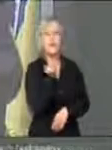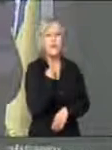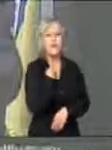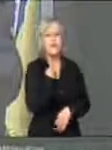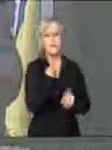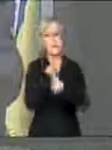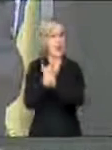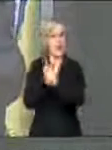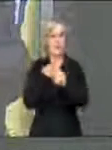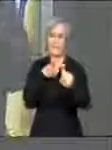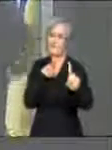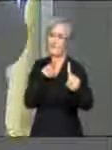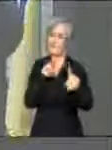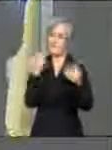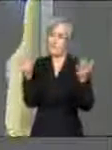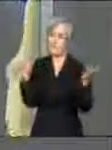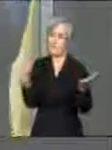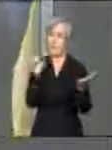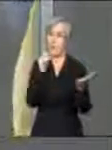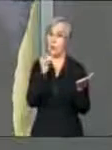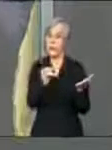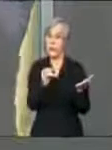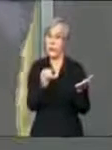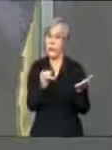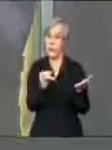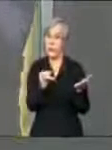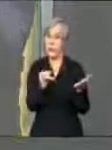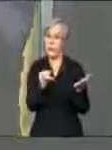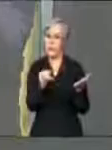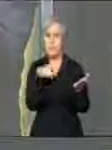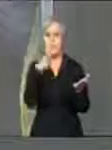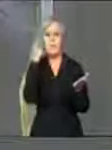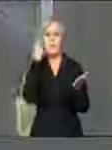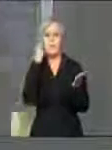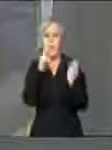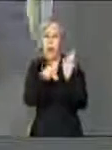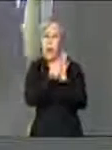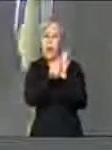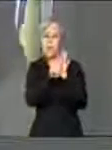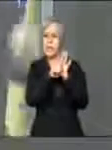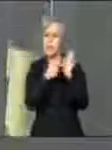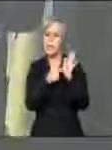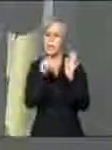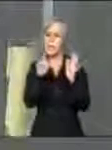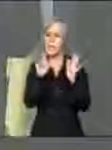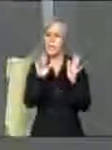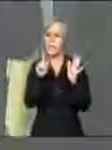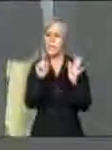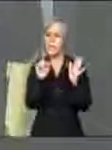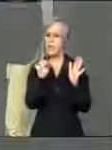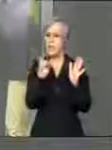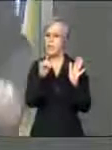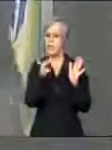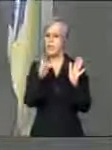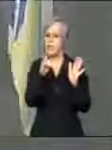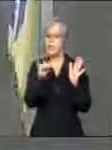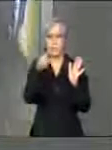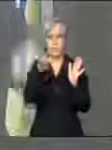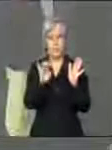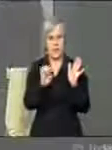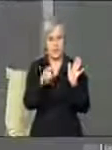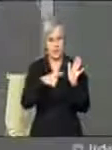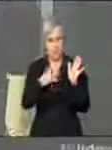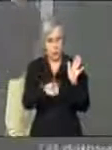senhoras e senhores deputados, se o critério for de legitimidade, for por quantidade de